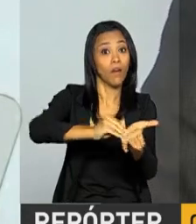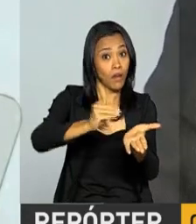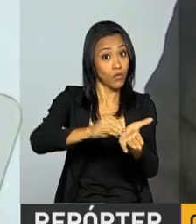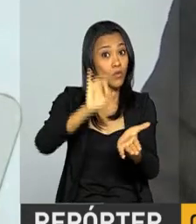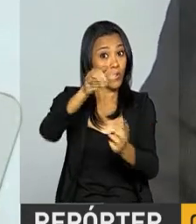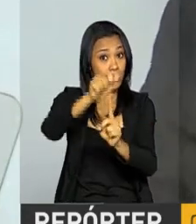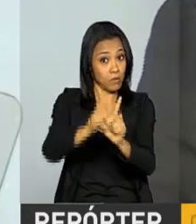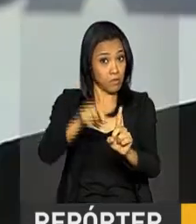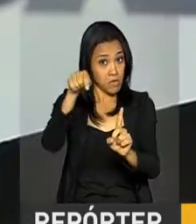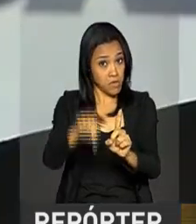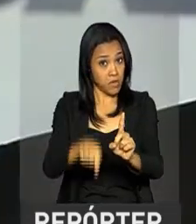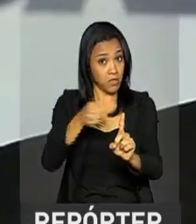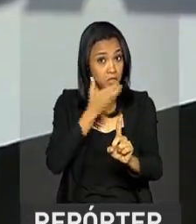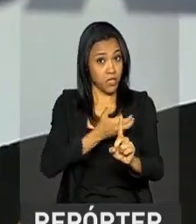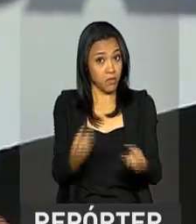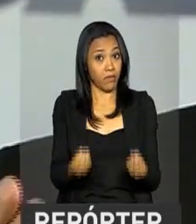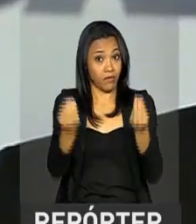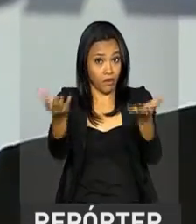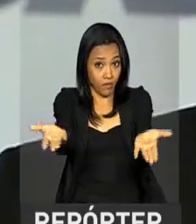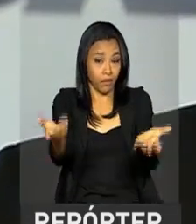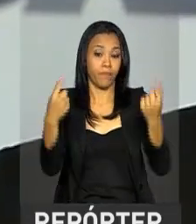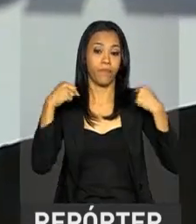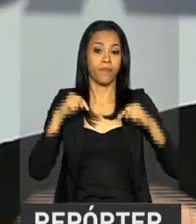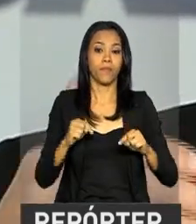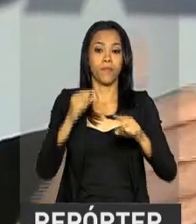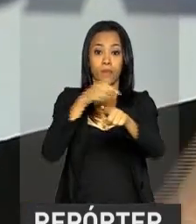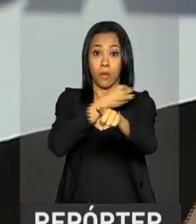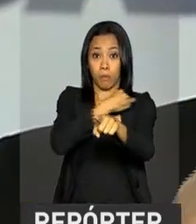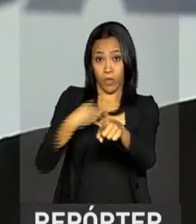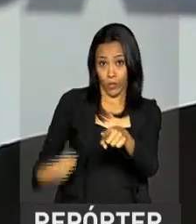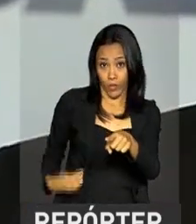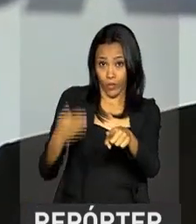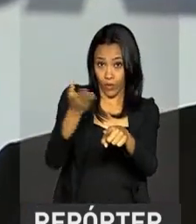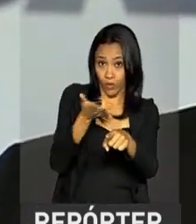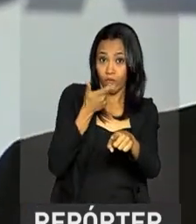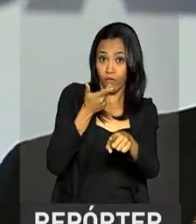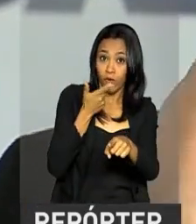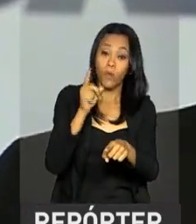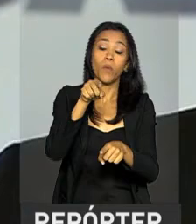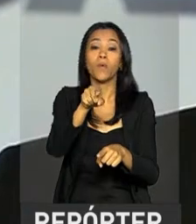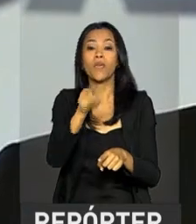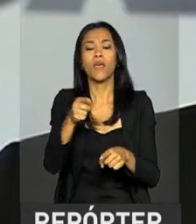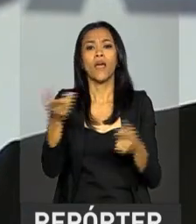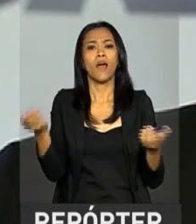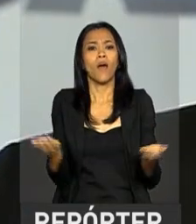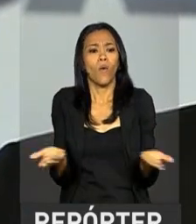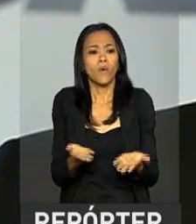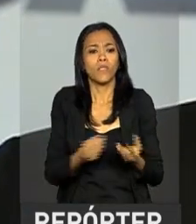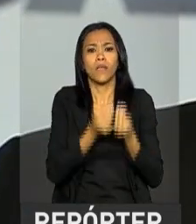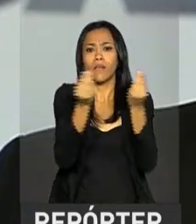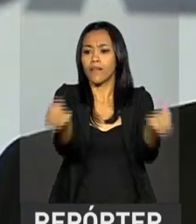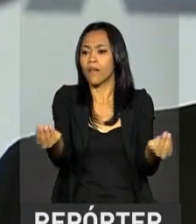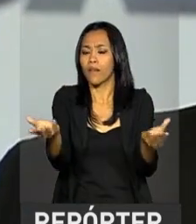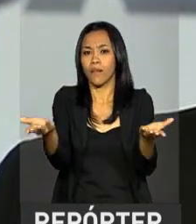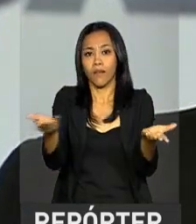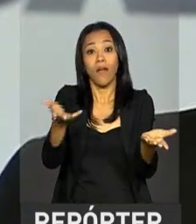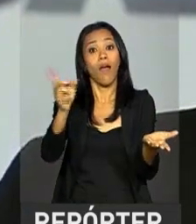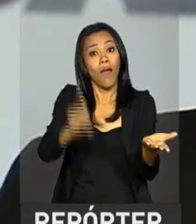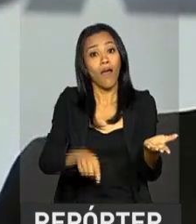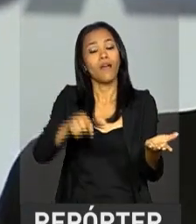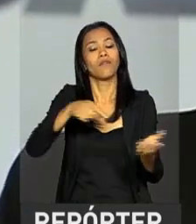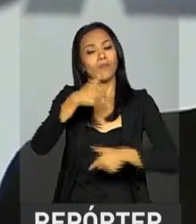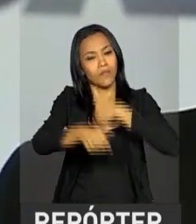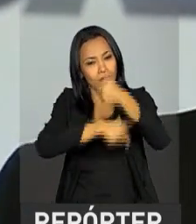esse mês de dezembro. Para o ministro da Fazenda, Henrique Meirelles, as entregas de hoje refletem o sinal concreto da